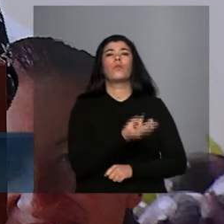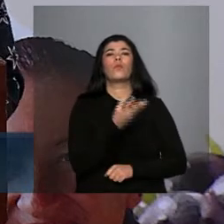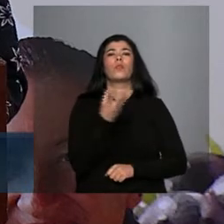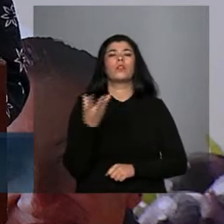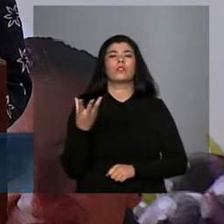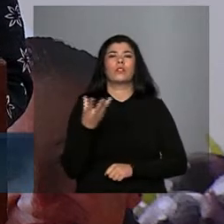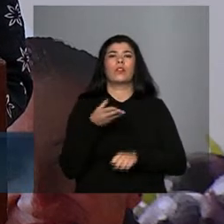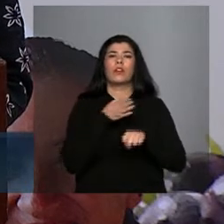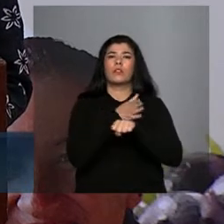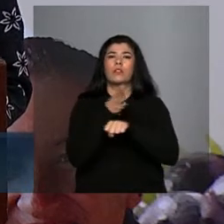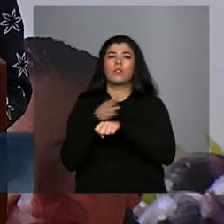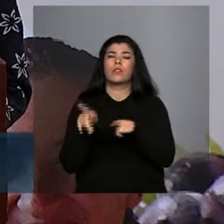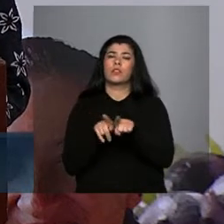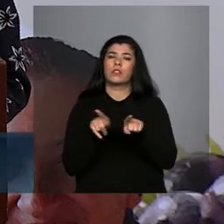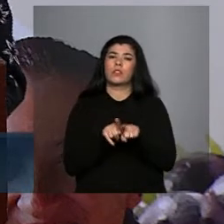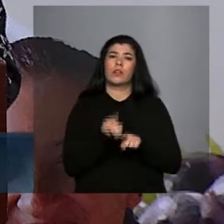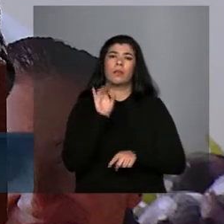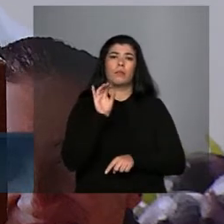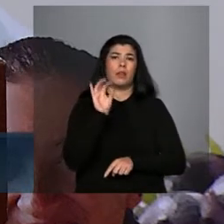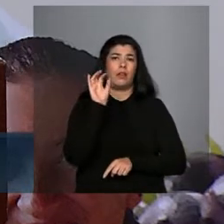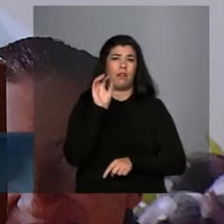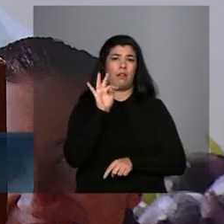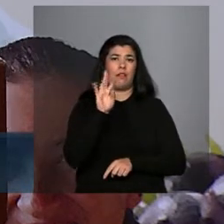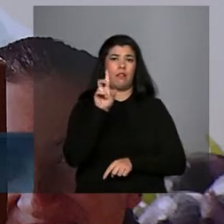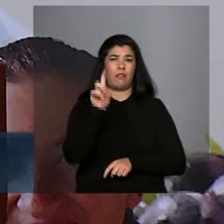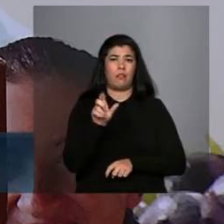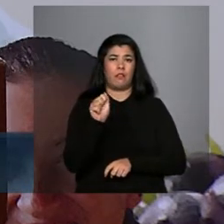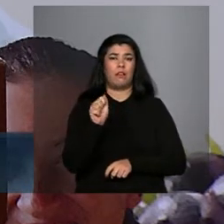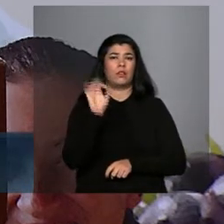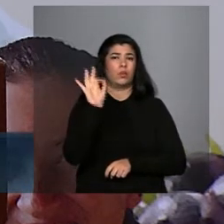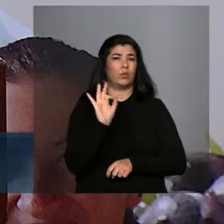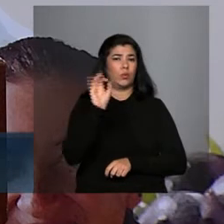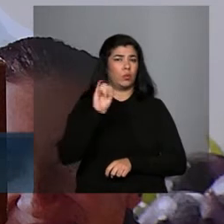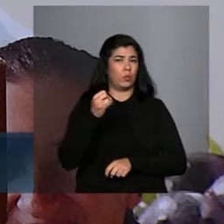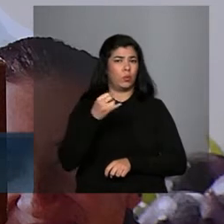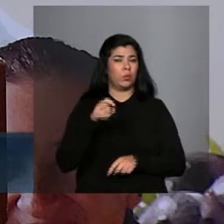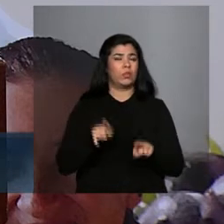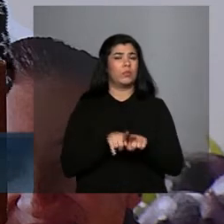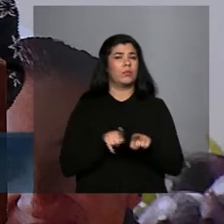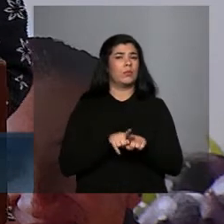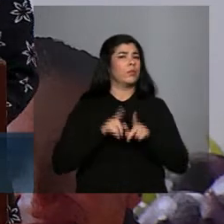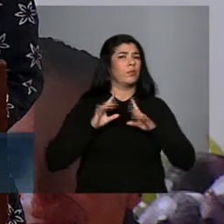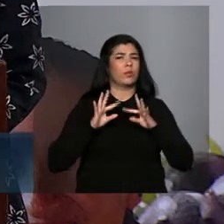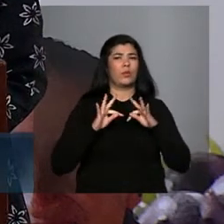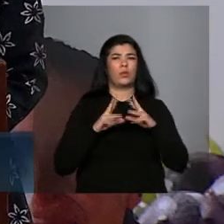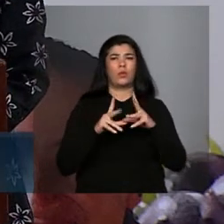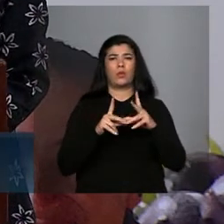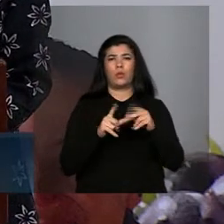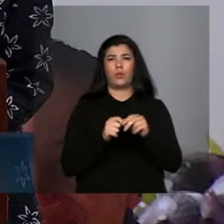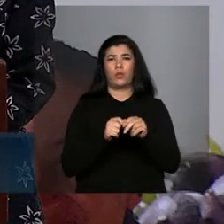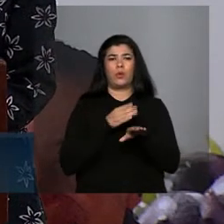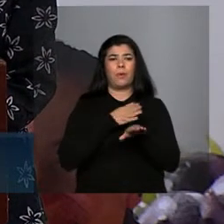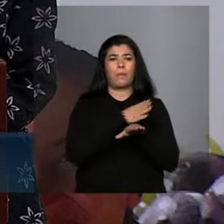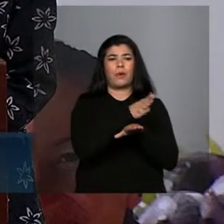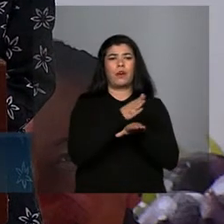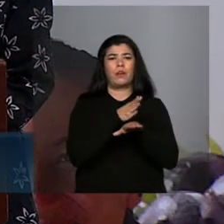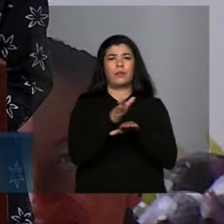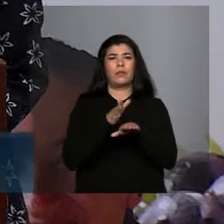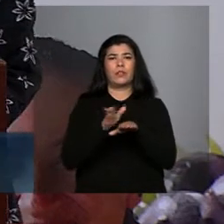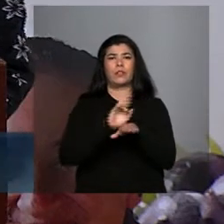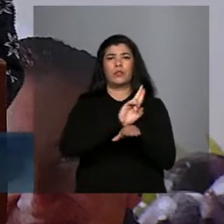mas também às taxas de juros. As taxas de juros, aliás, para todas as linhas de crédito do